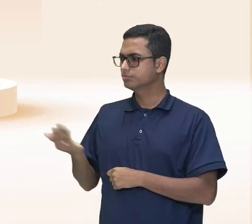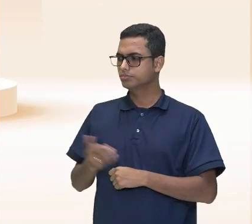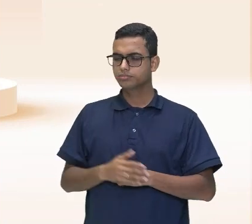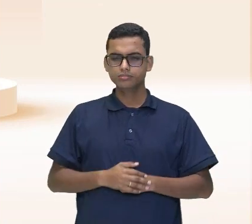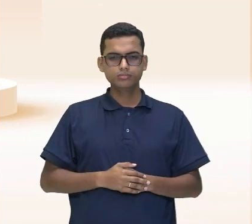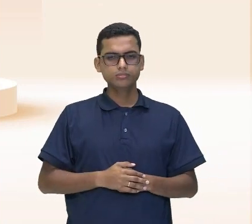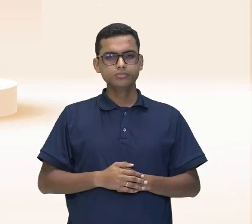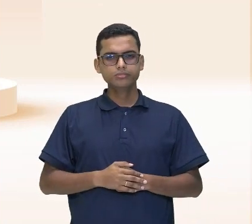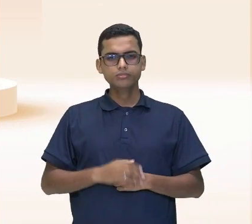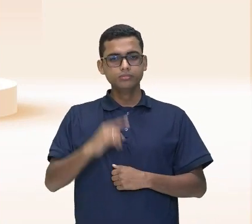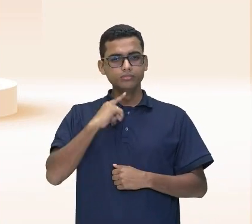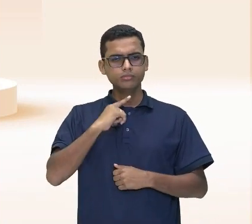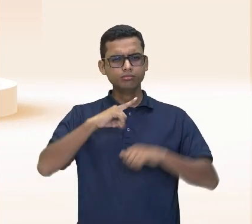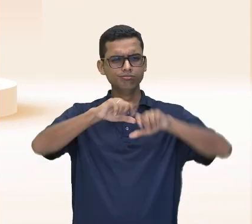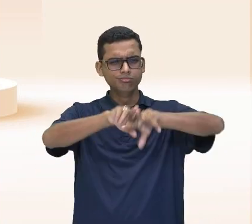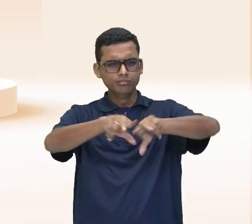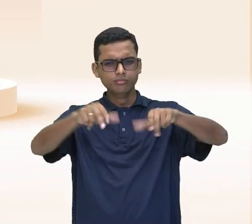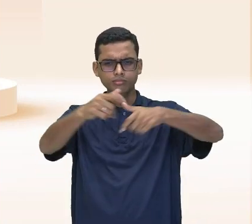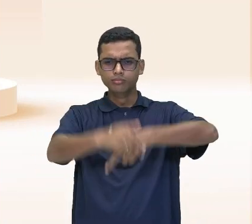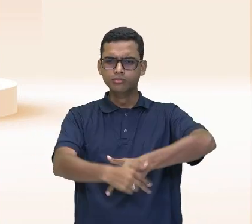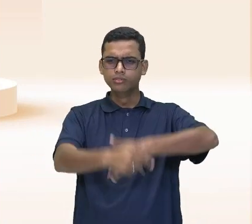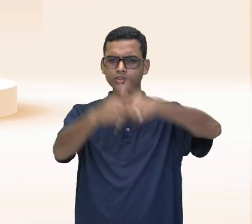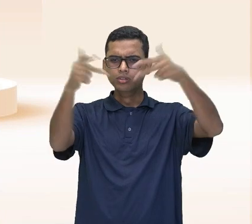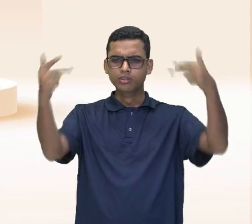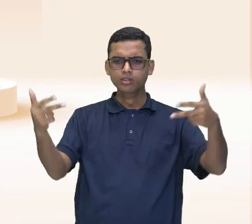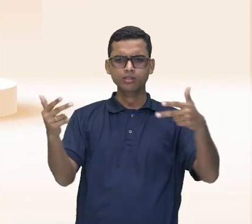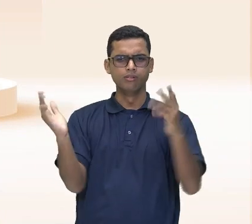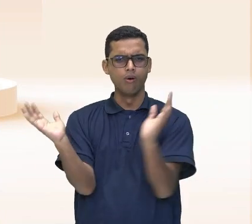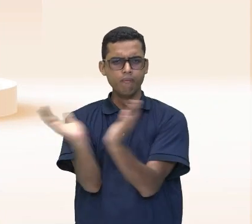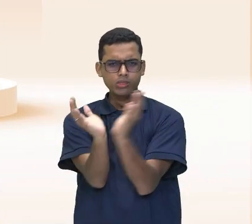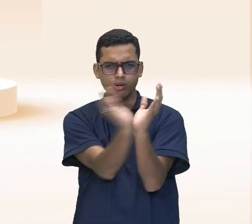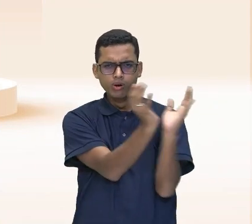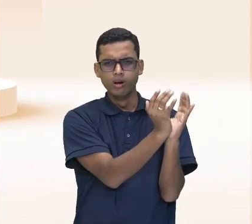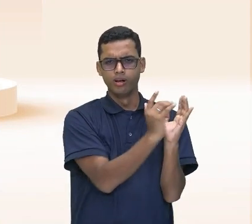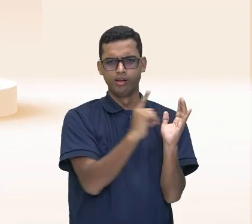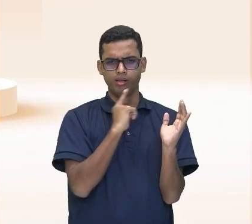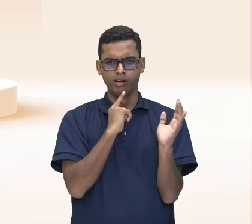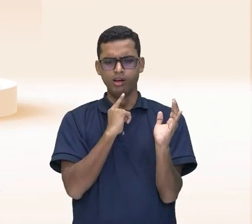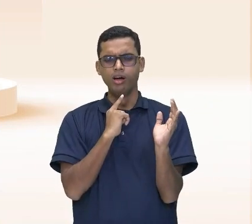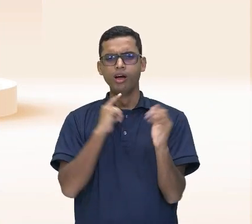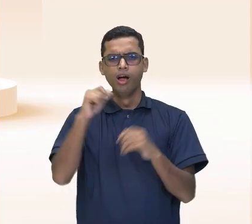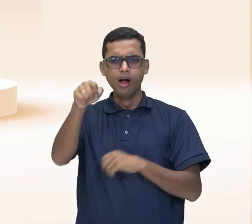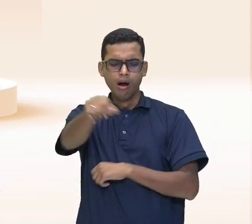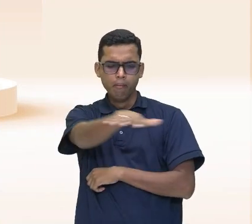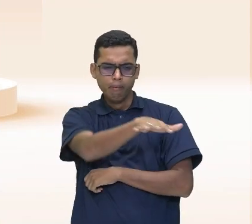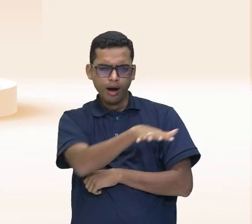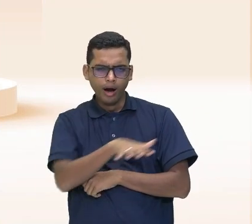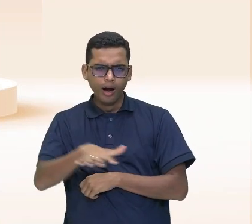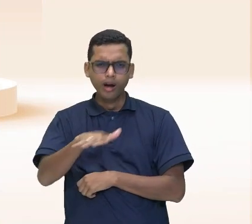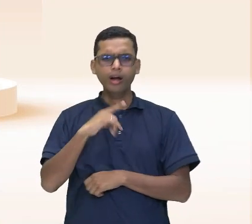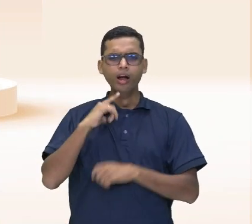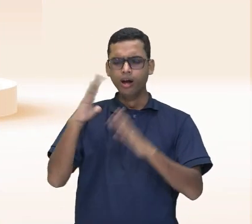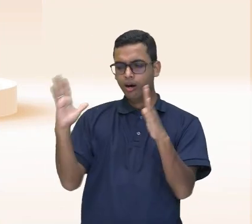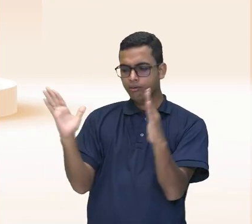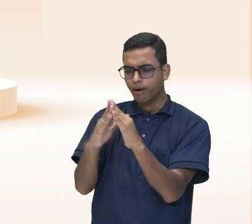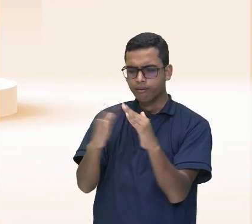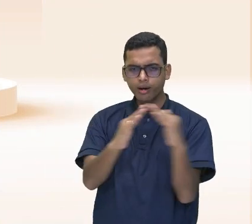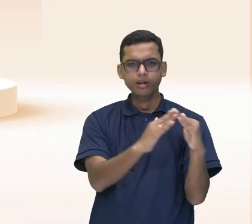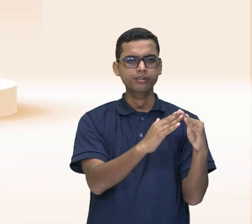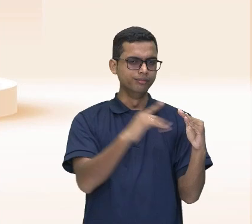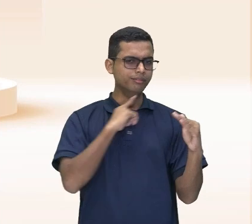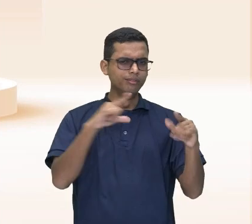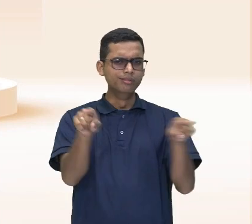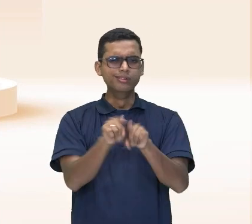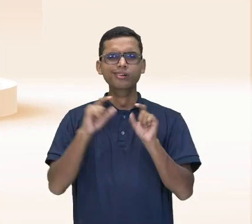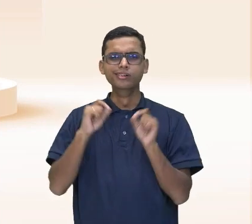isso compõe esses diferentes grupos étnicos, né? Então, a região ali onde se mora, né, a